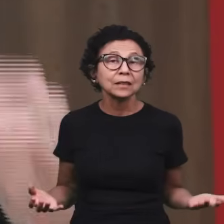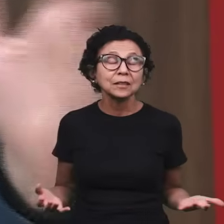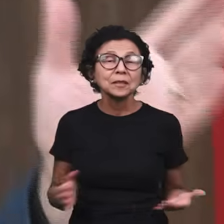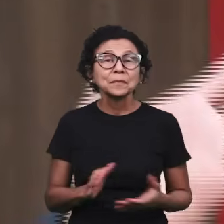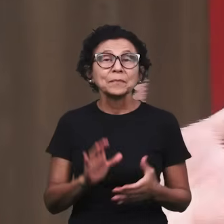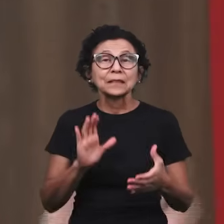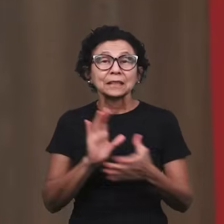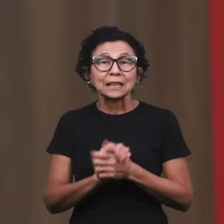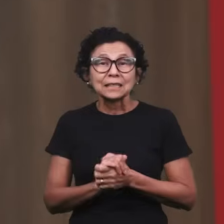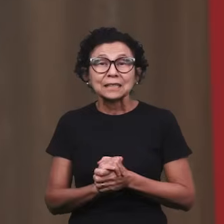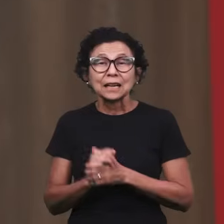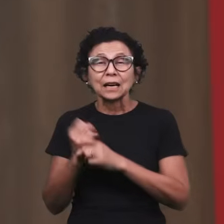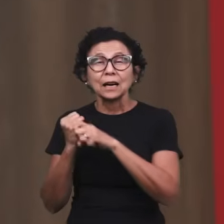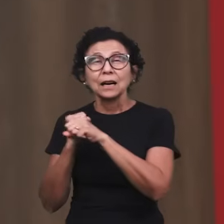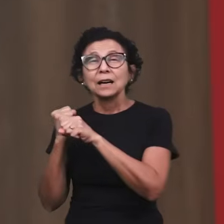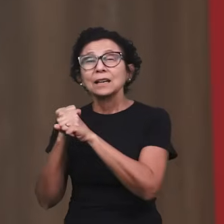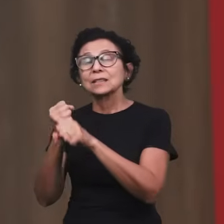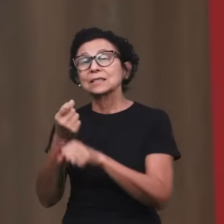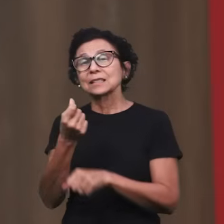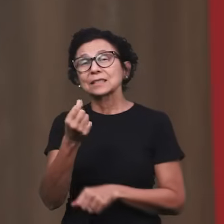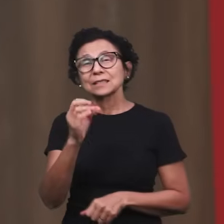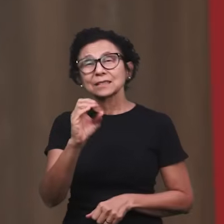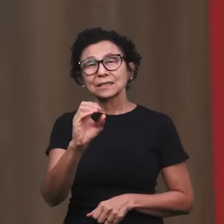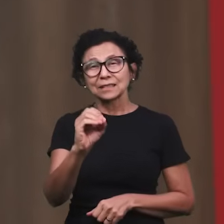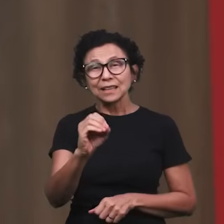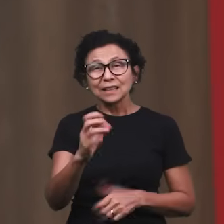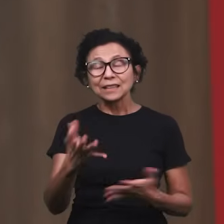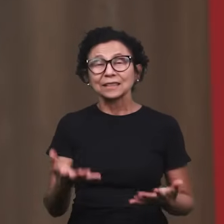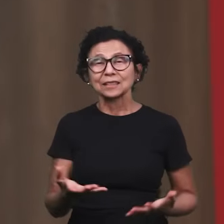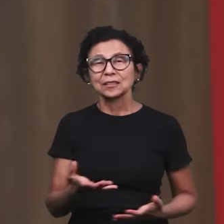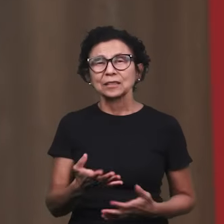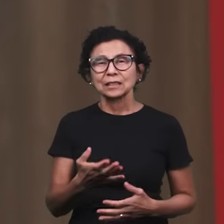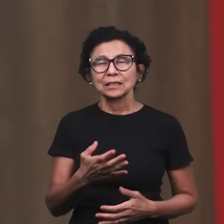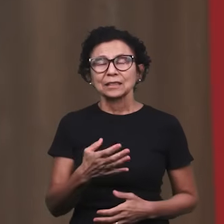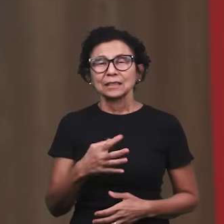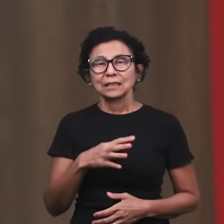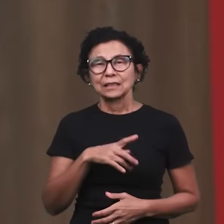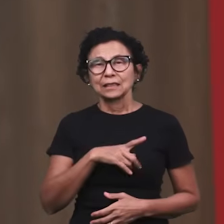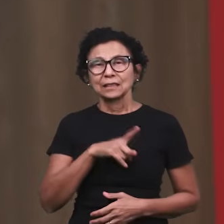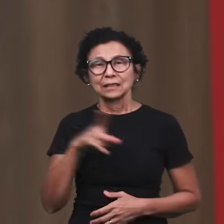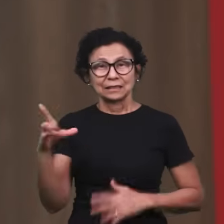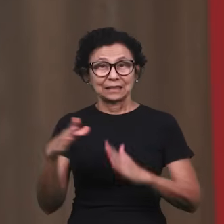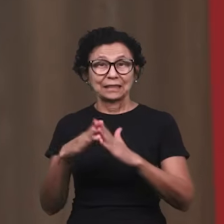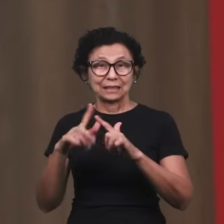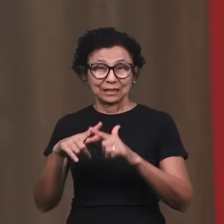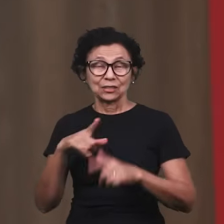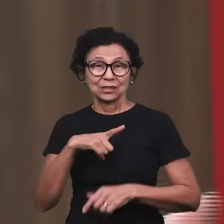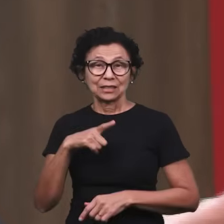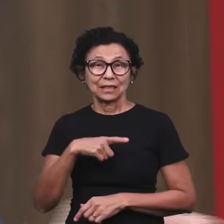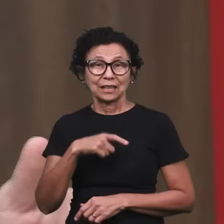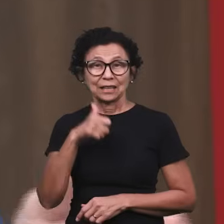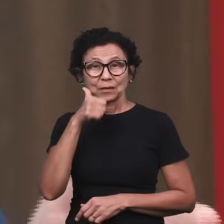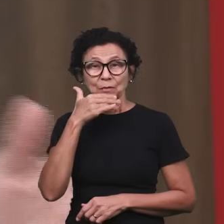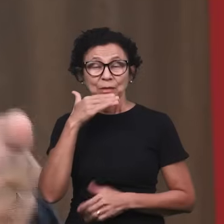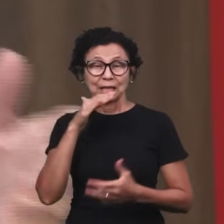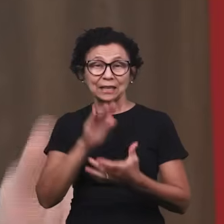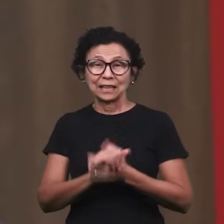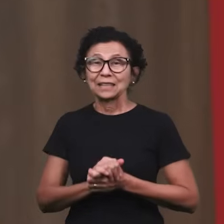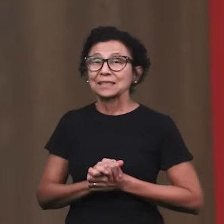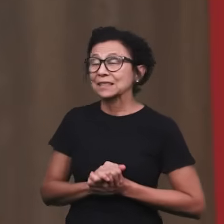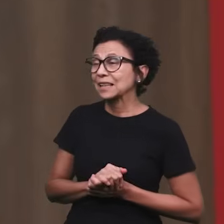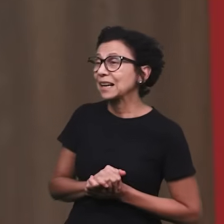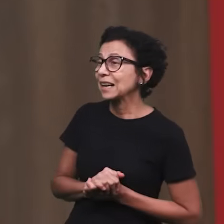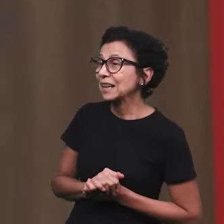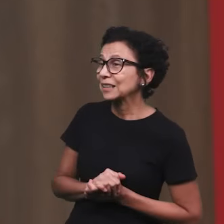com 60 anos de casado. A gente conhece um casal lá da igreja, tem essa idade, e às vezes a gente pergunta, né, vai orar